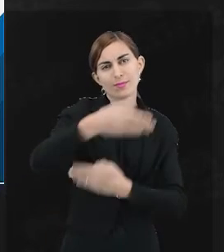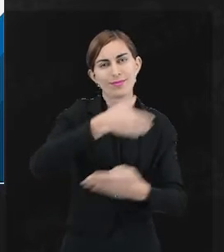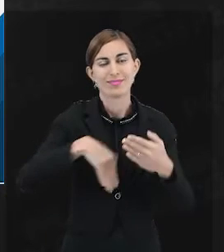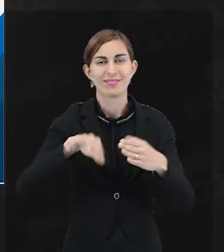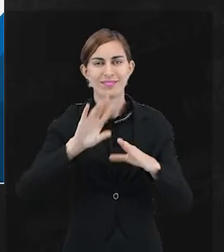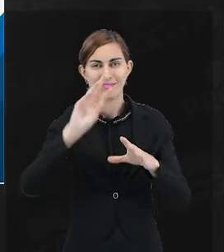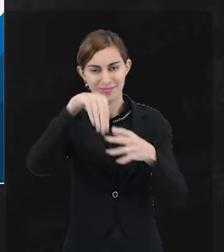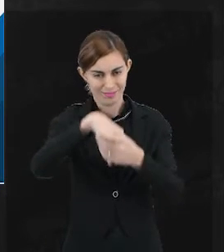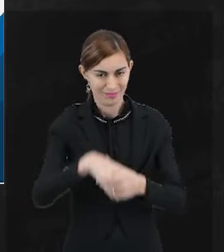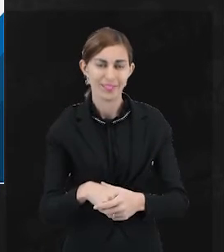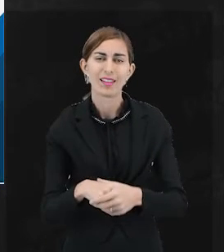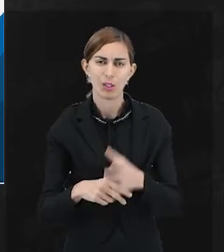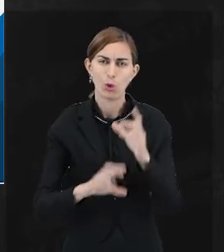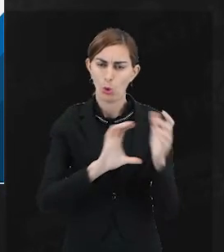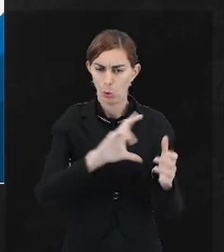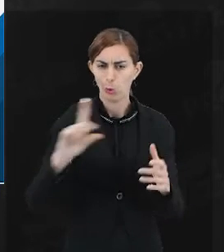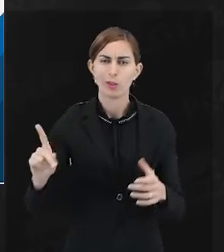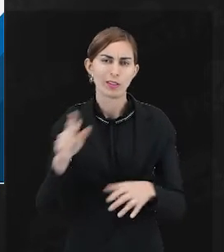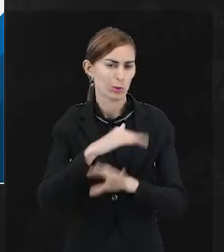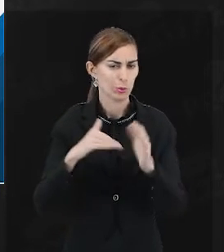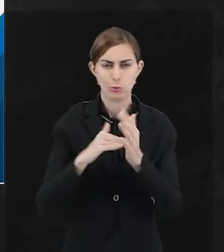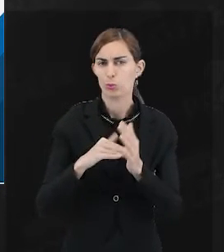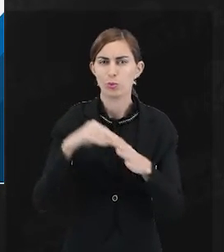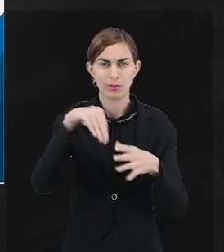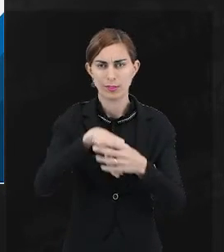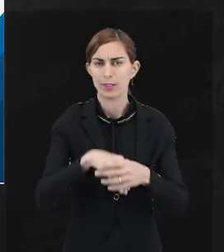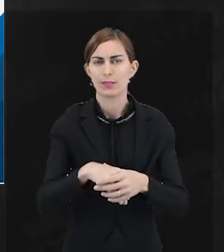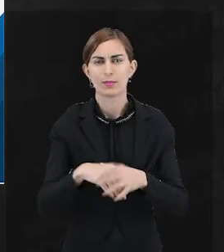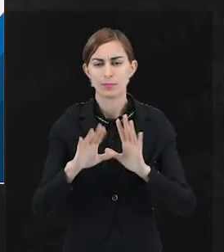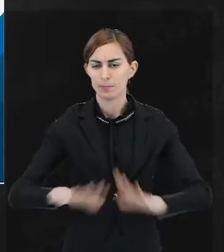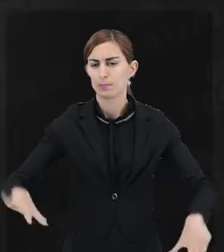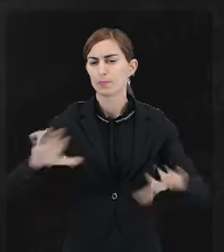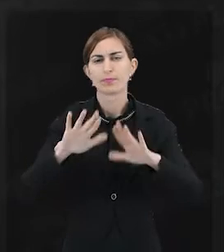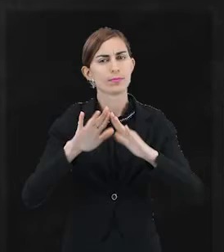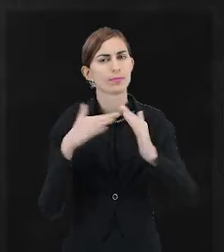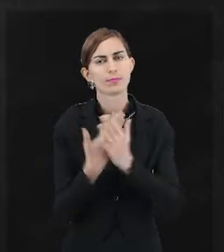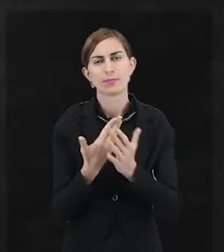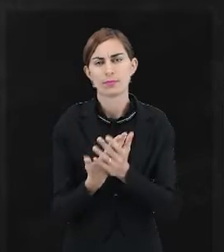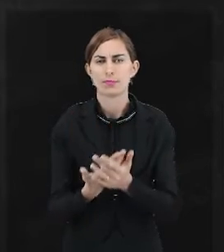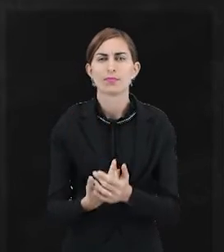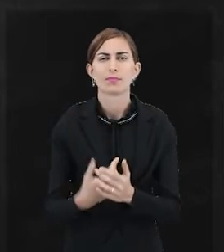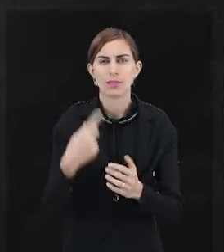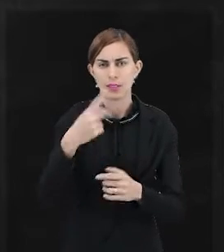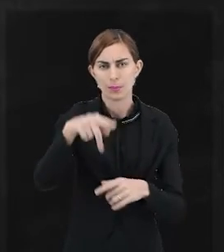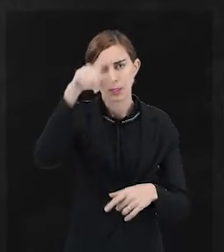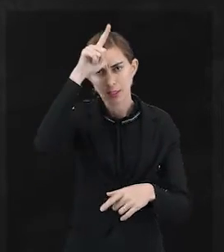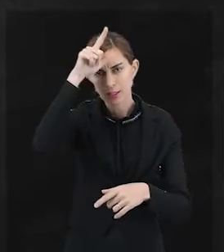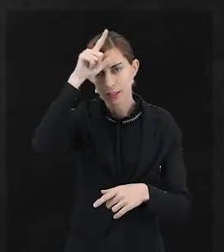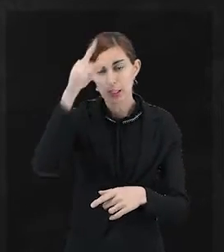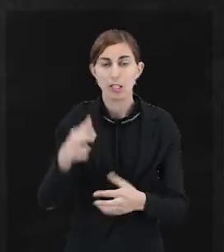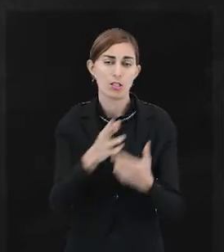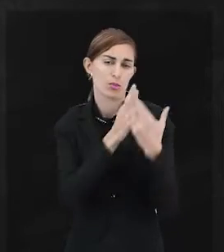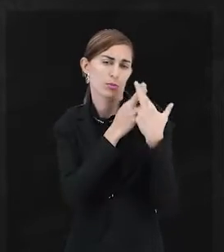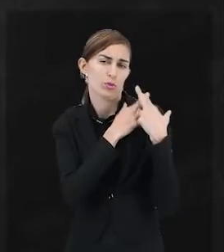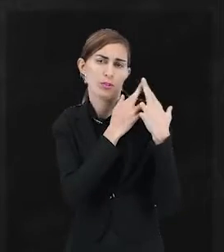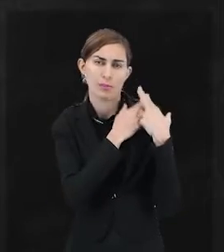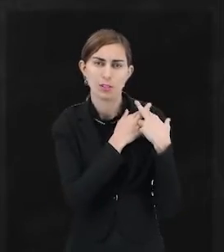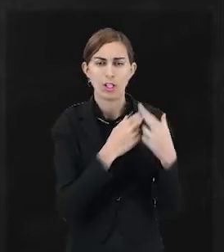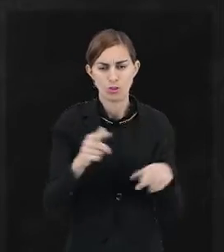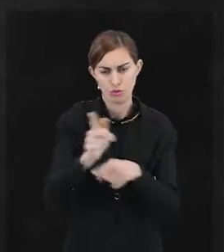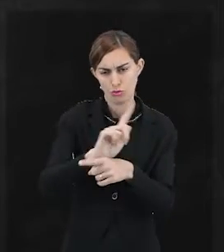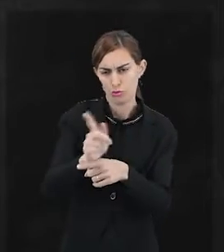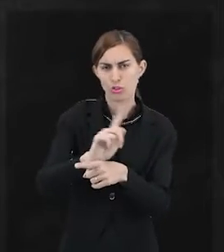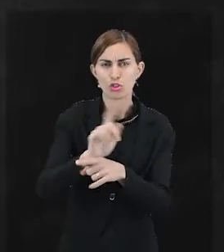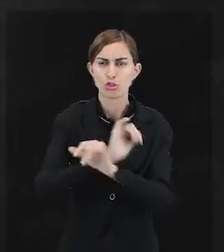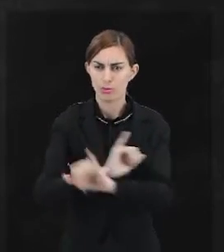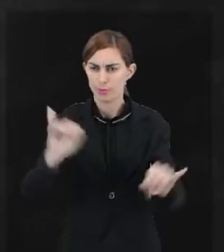que integram e coordenam todas as partes do espaço escolar. É dos líderes a responsabilidade de serem